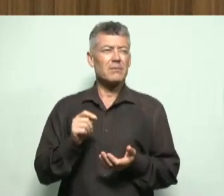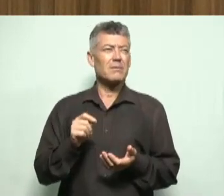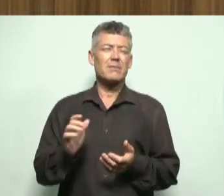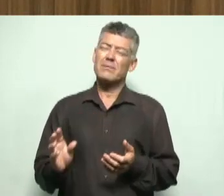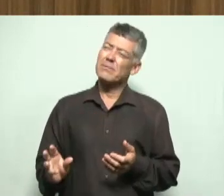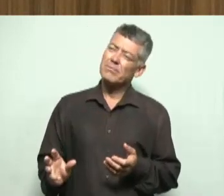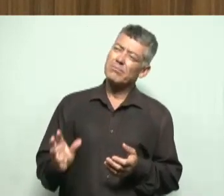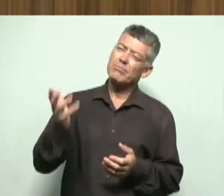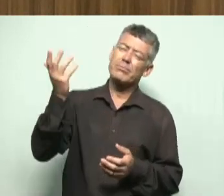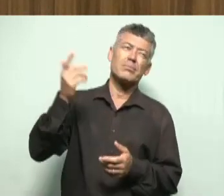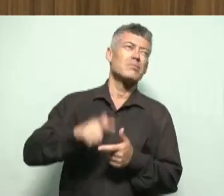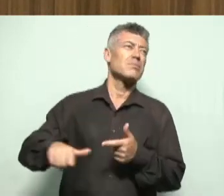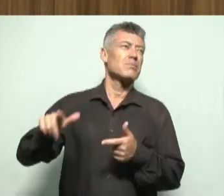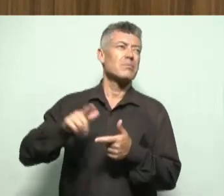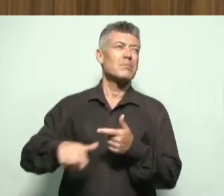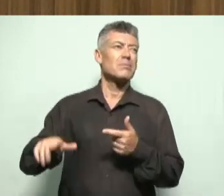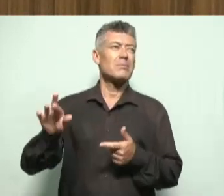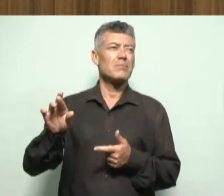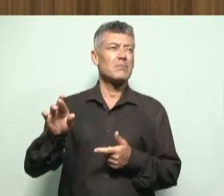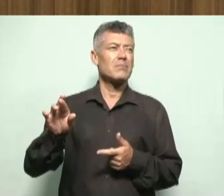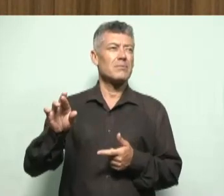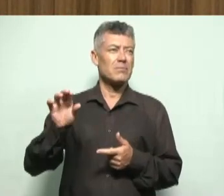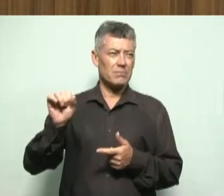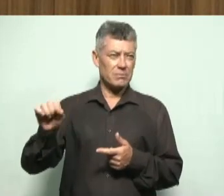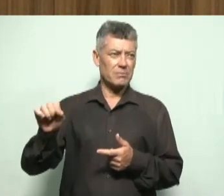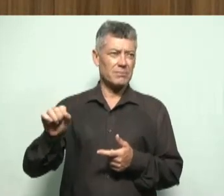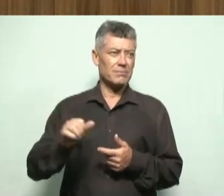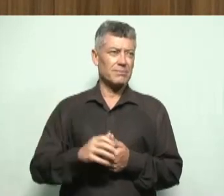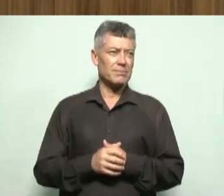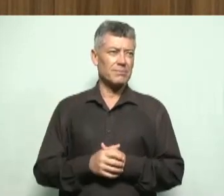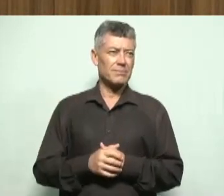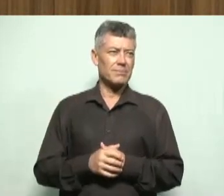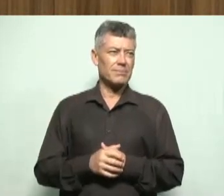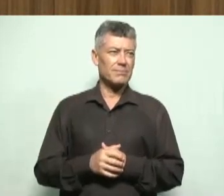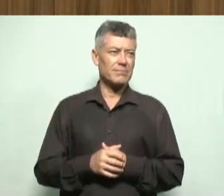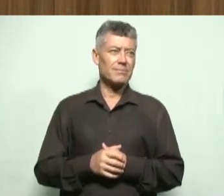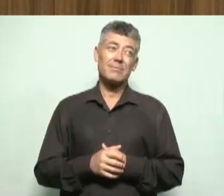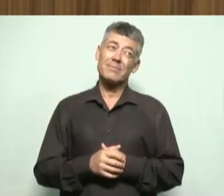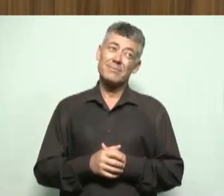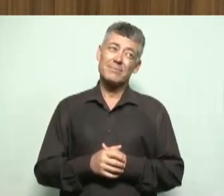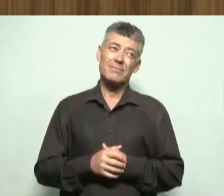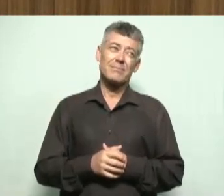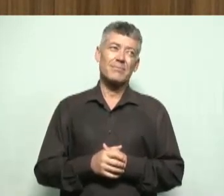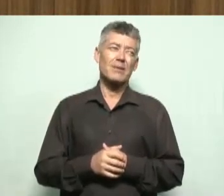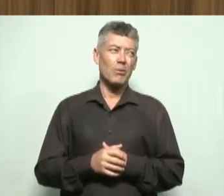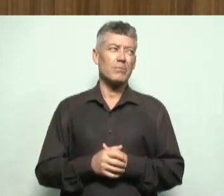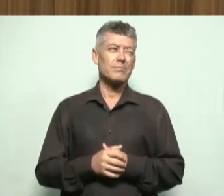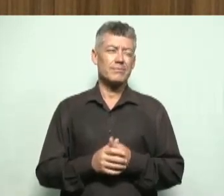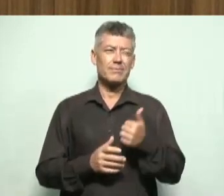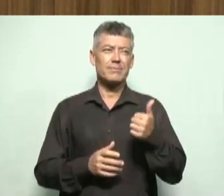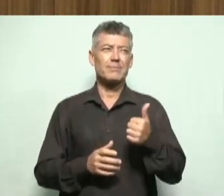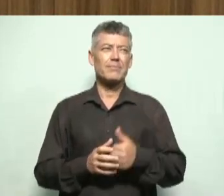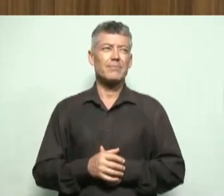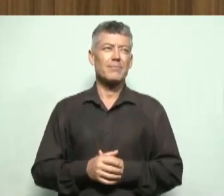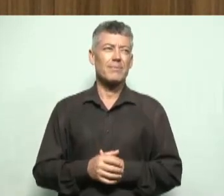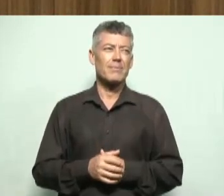tragédia que o Rio Grande do Sul tem vivido. E que, infelizmente, algumas pessoas não